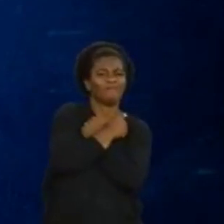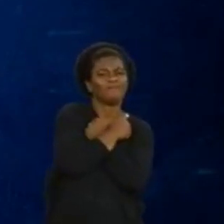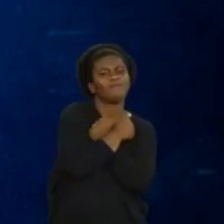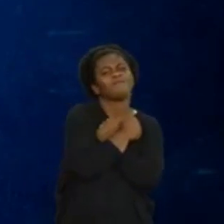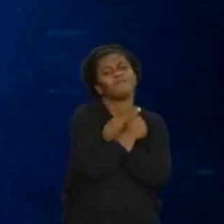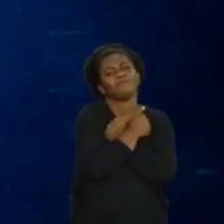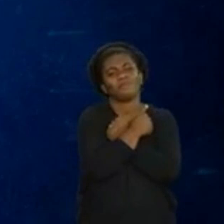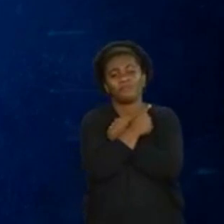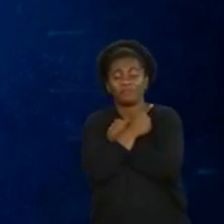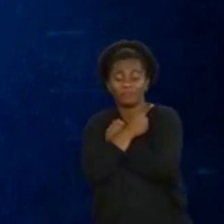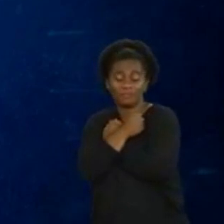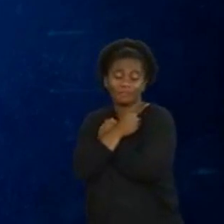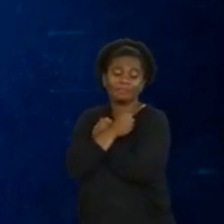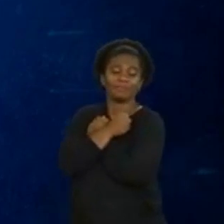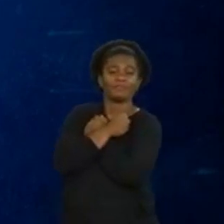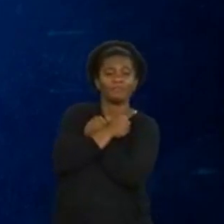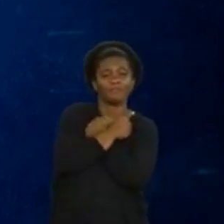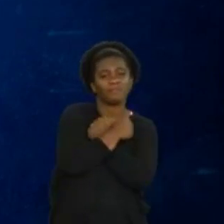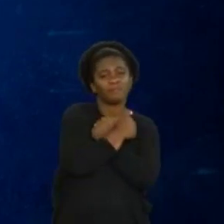o abraço dele,